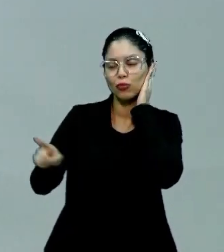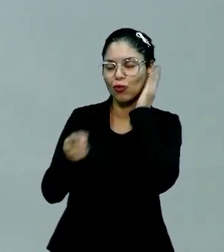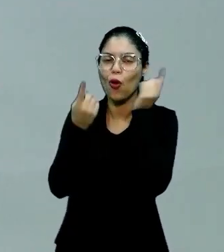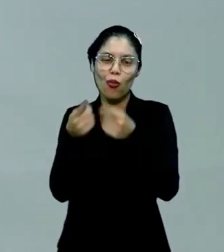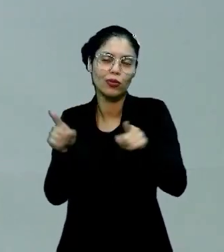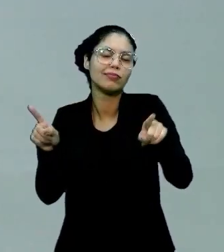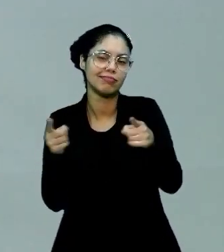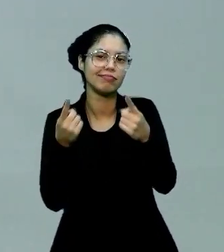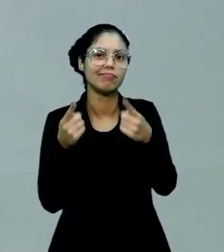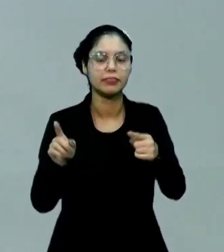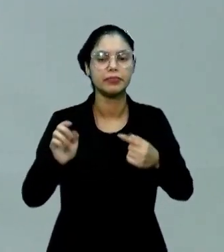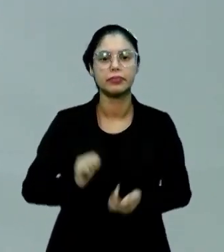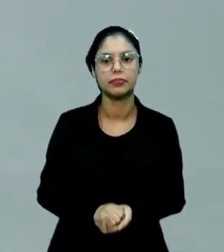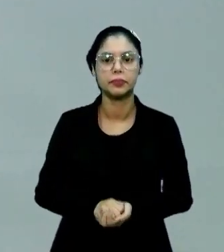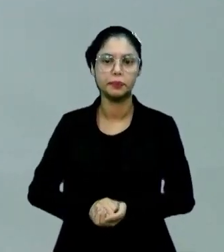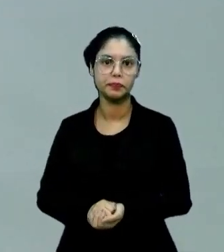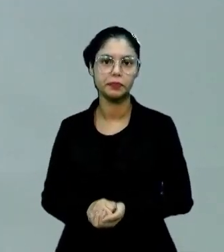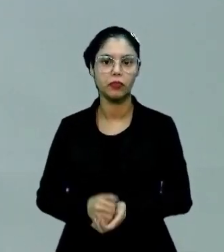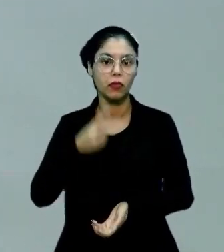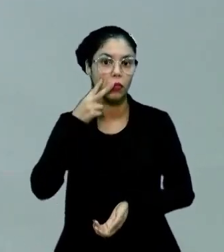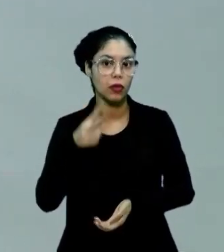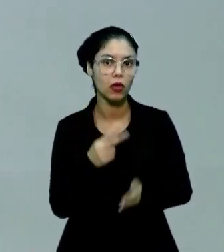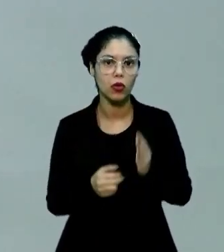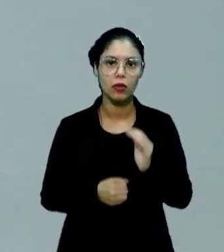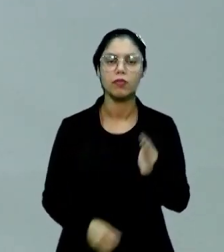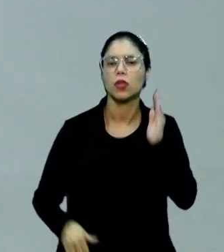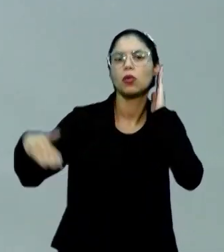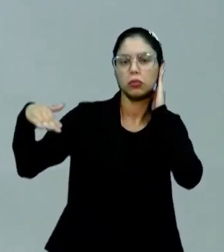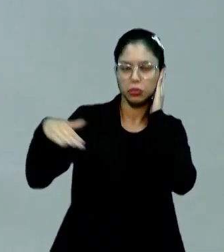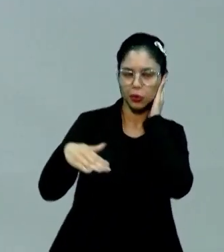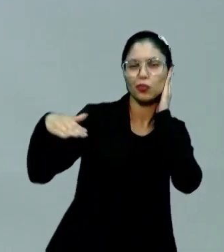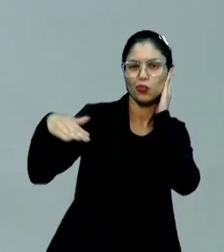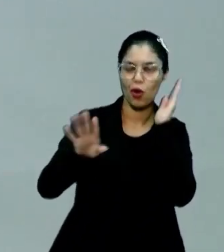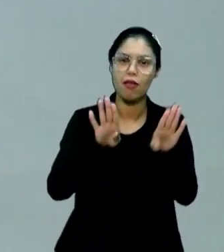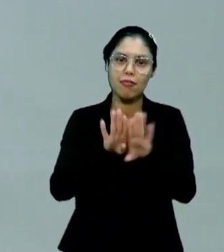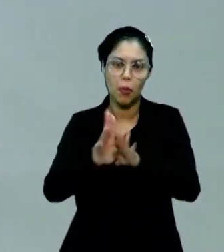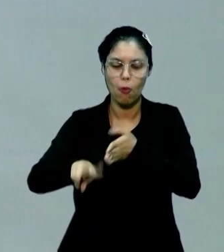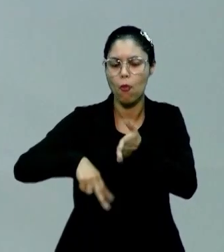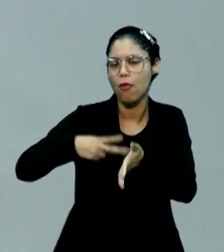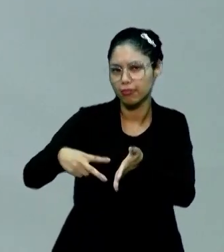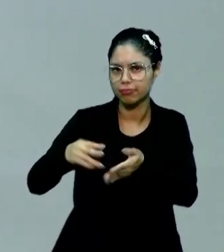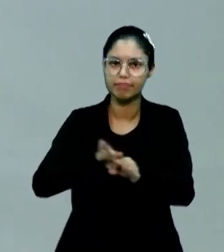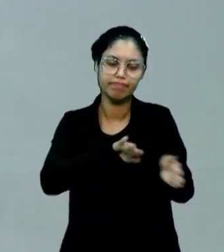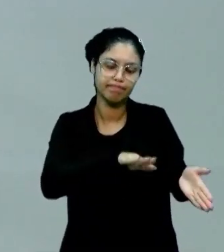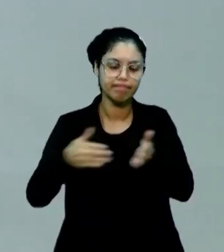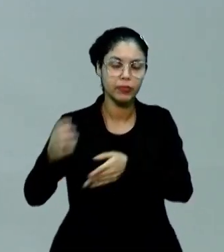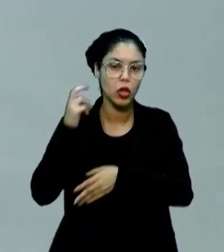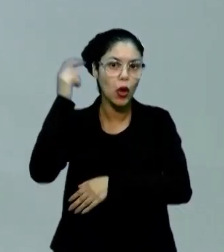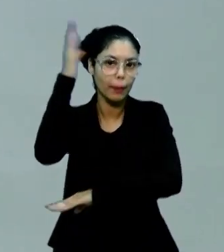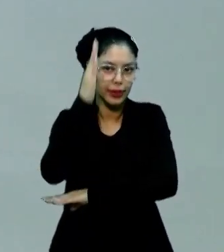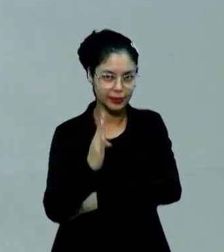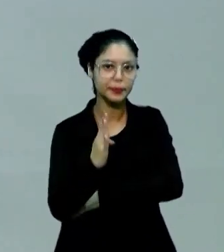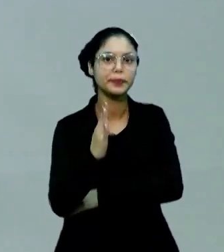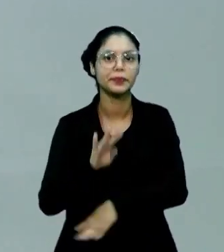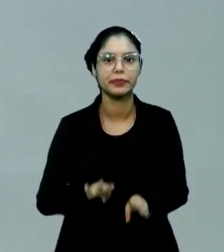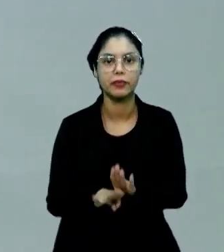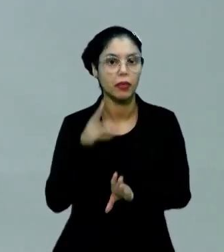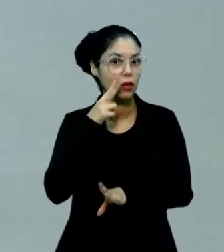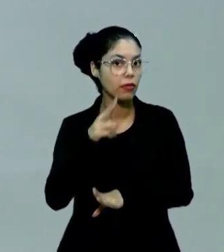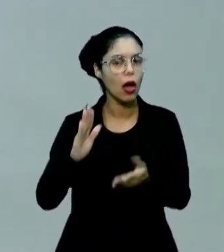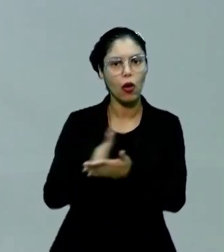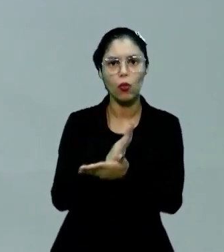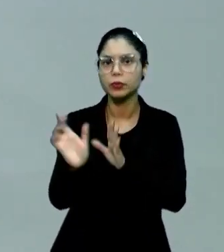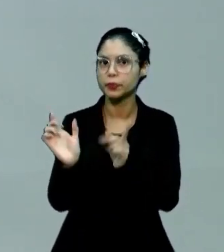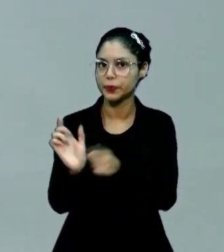significa música. Você também vê a palavra hip hop, que é também parte da cultura brasileira. Então você vê aí